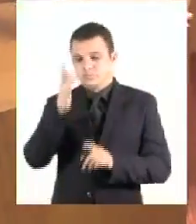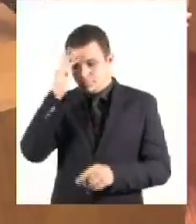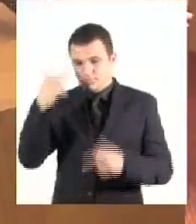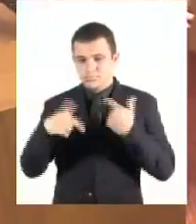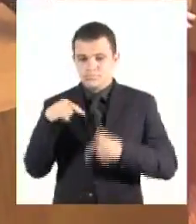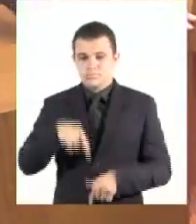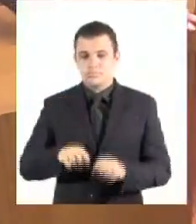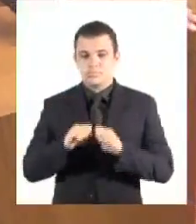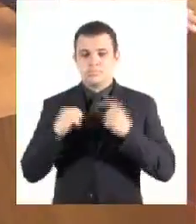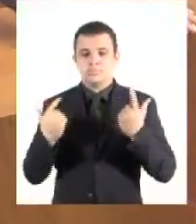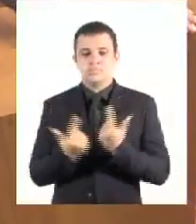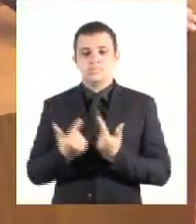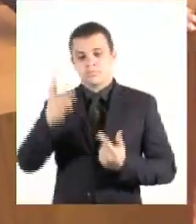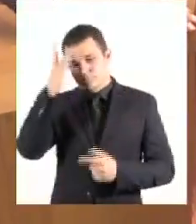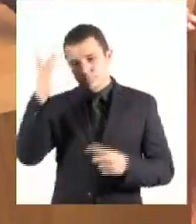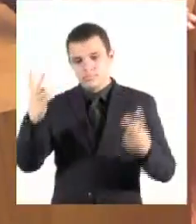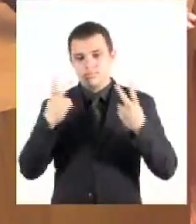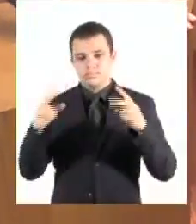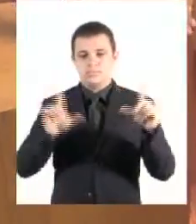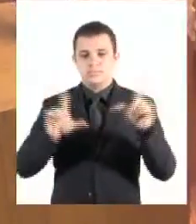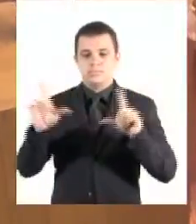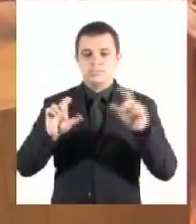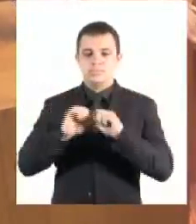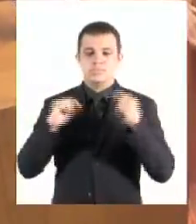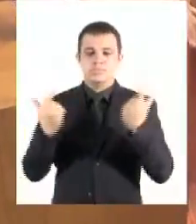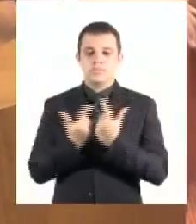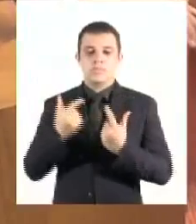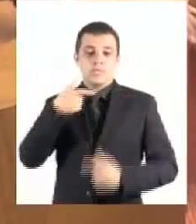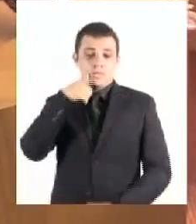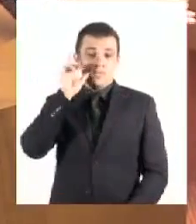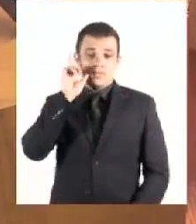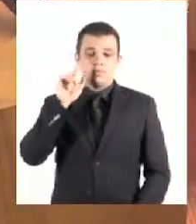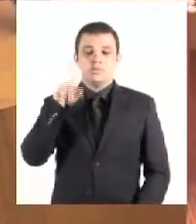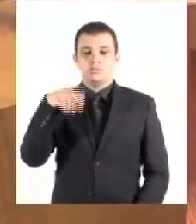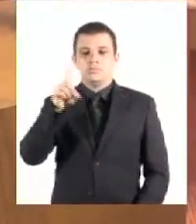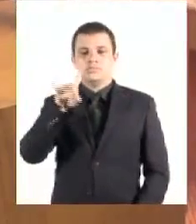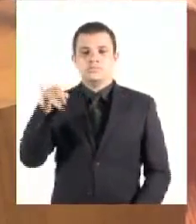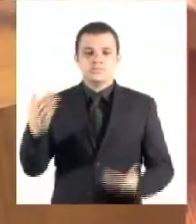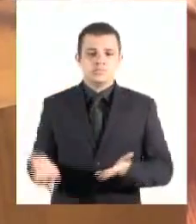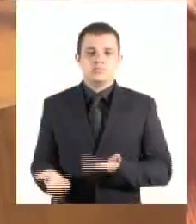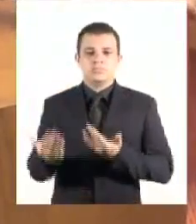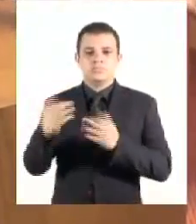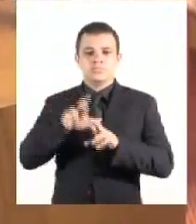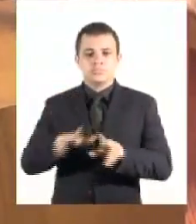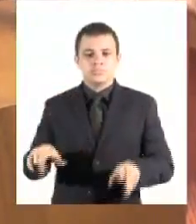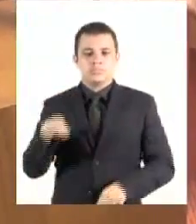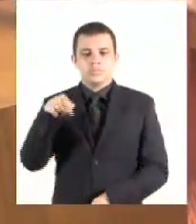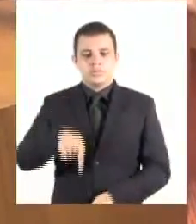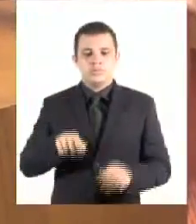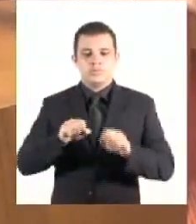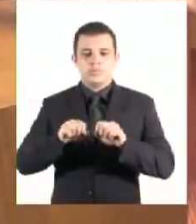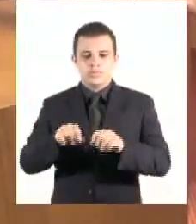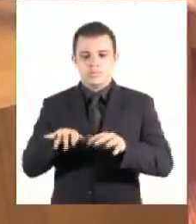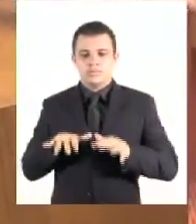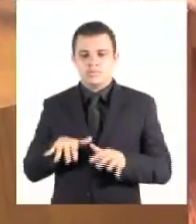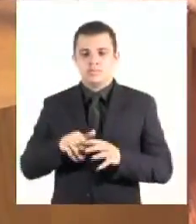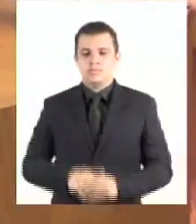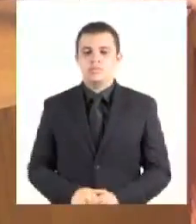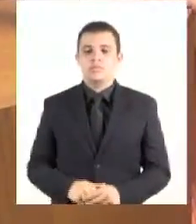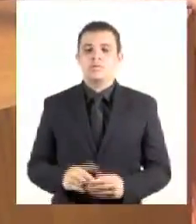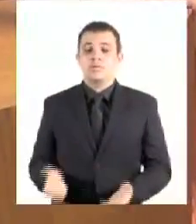Assembleia. Senhor presidente, ontem foi um dia de muitas homenagens aqui nesta tribuna